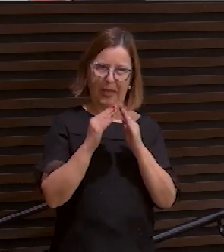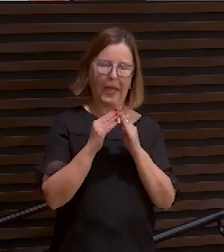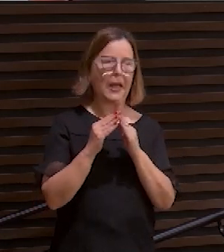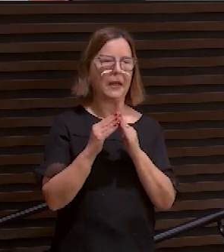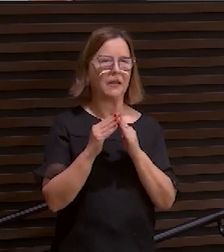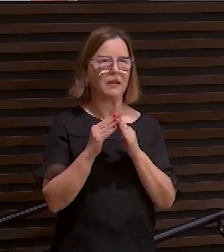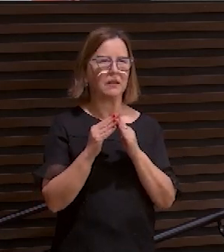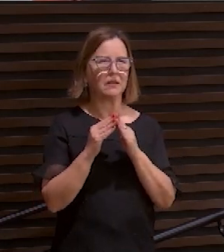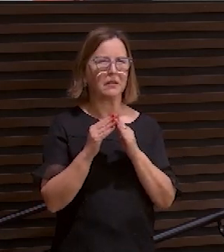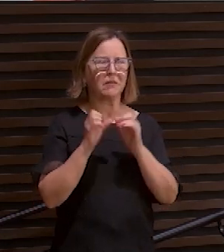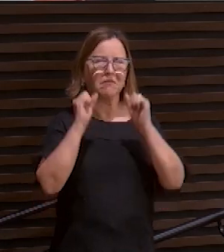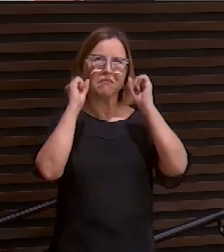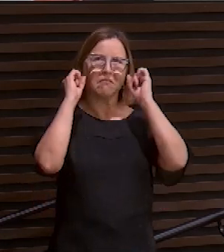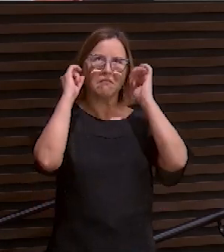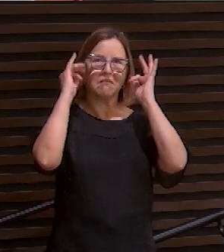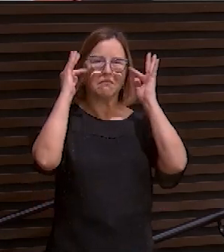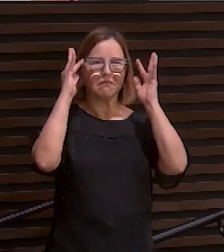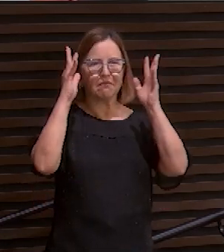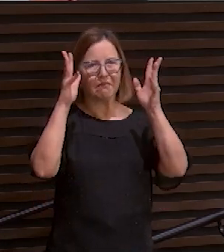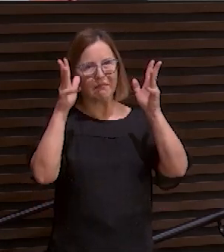altas horas da madrugada,